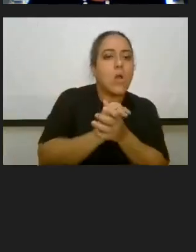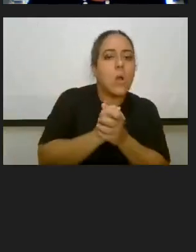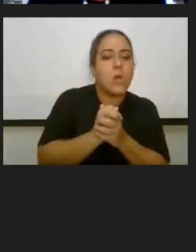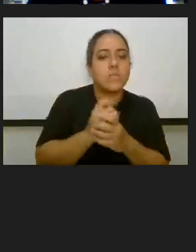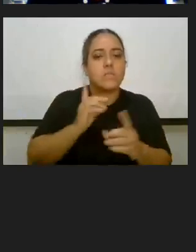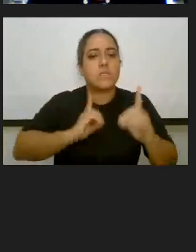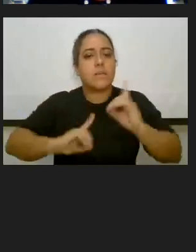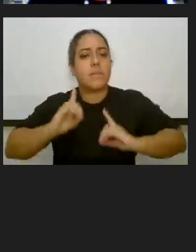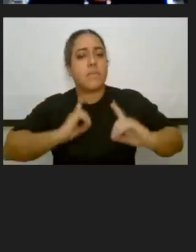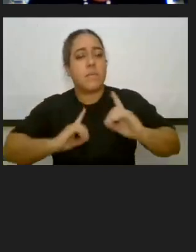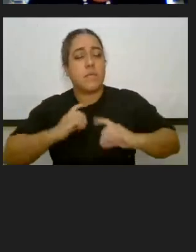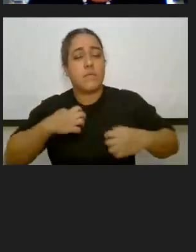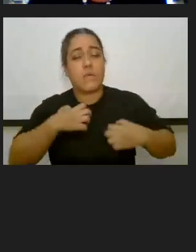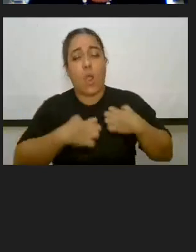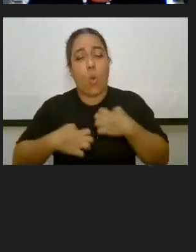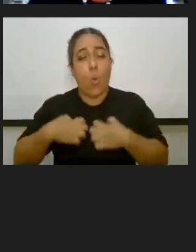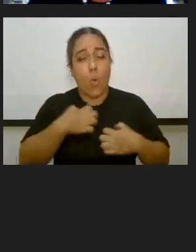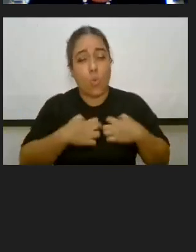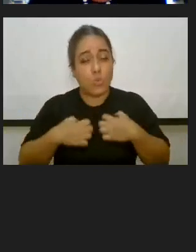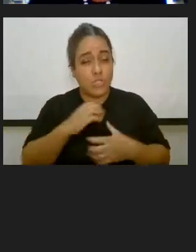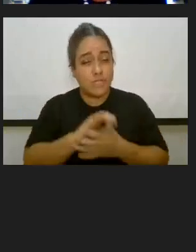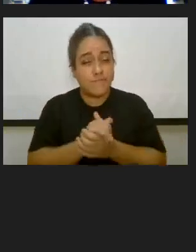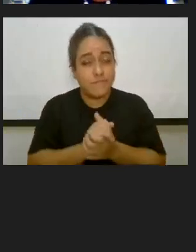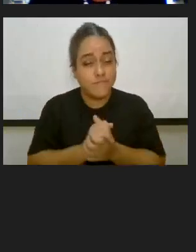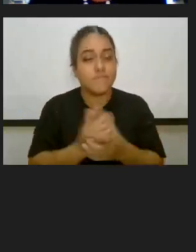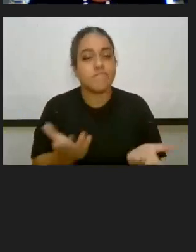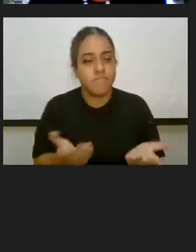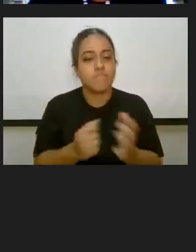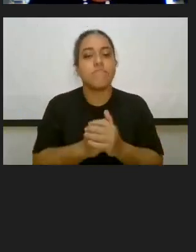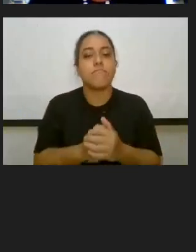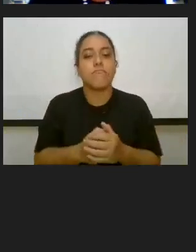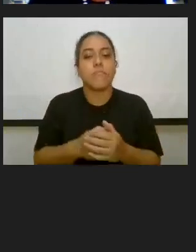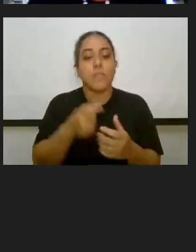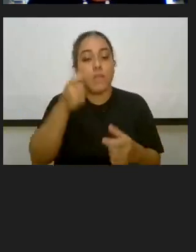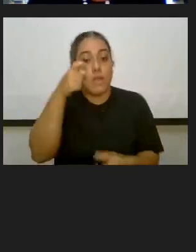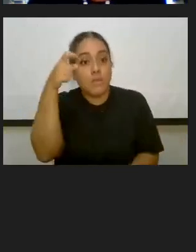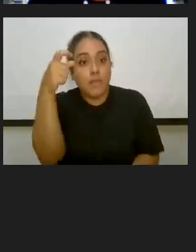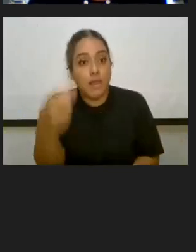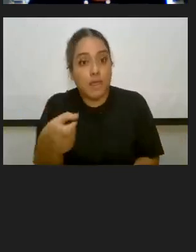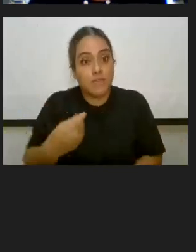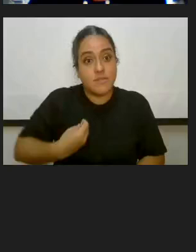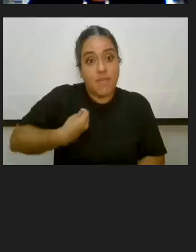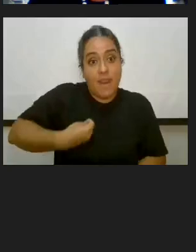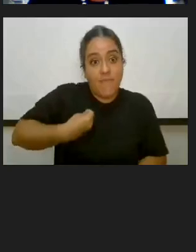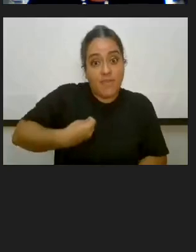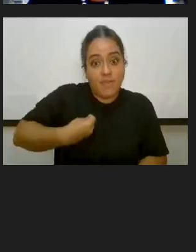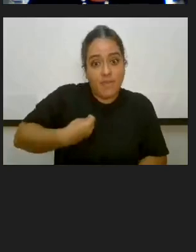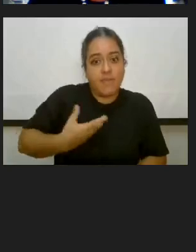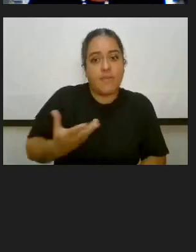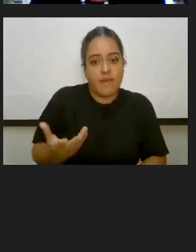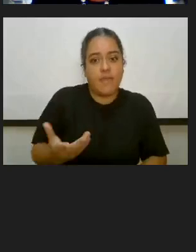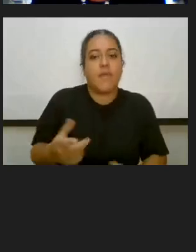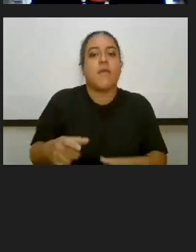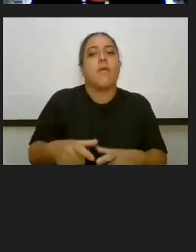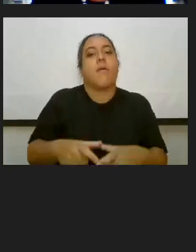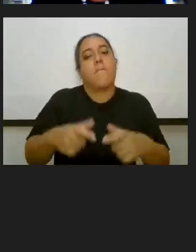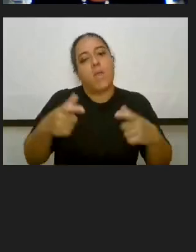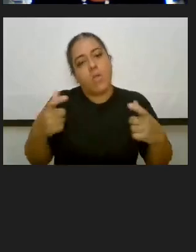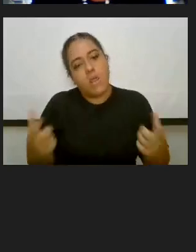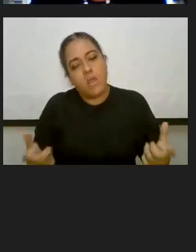pouco. Interesse pela vida com esperança, sempre, maior parte do tempo.